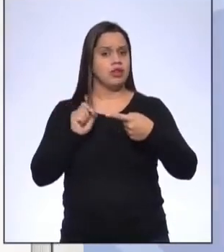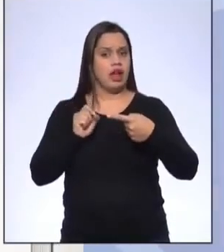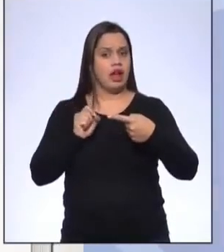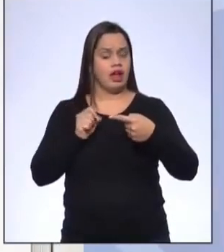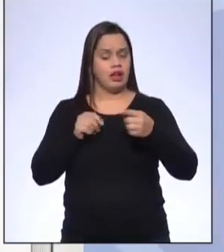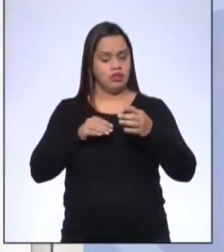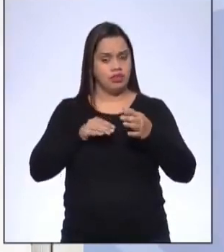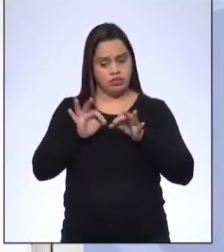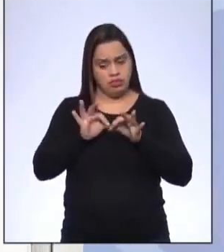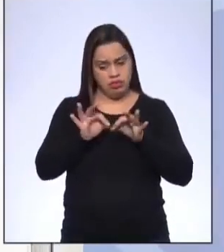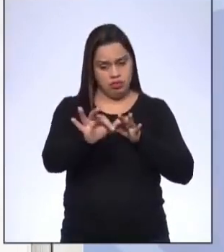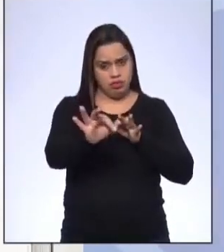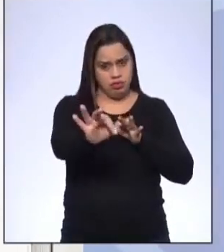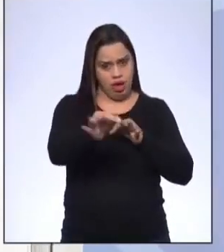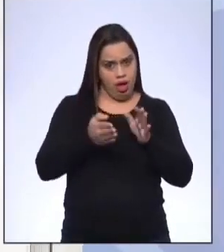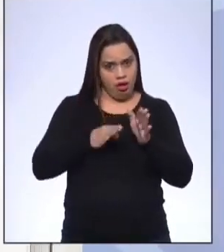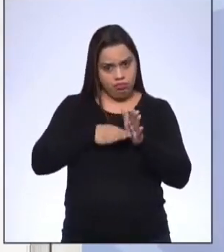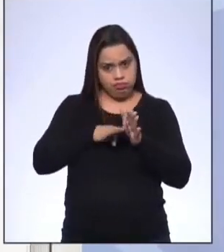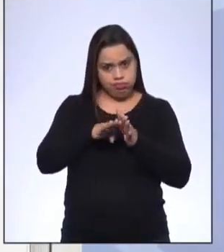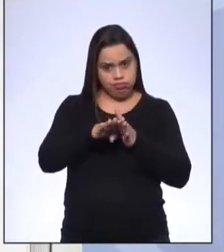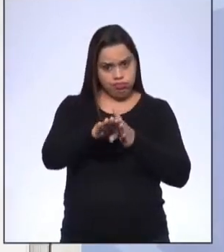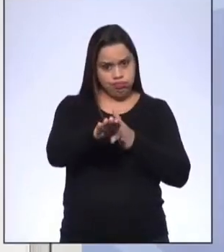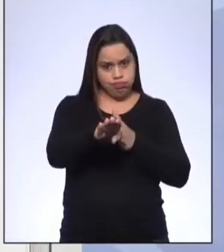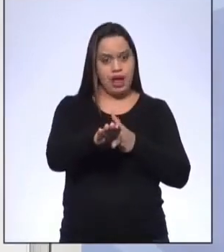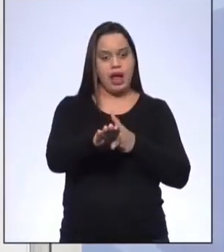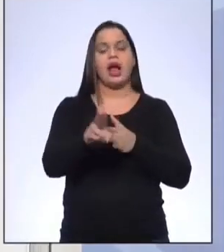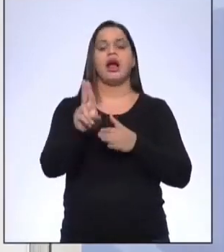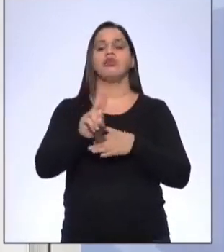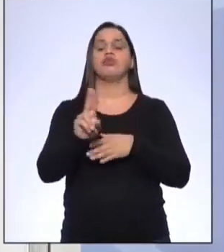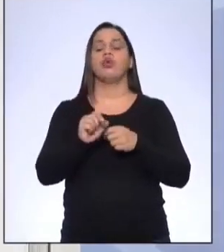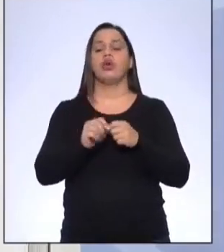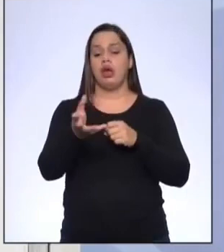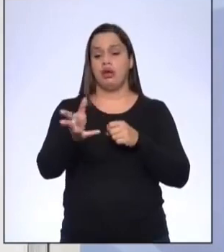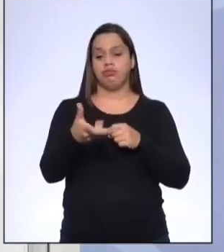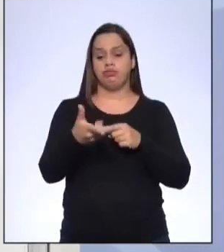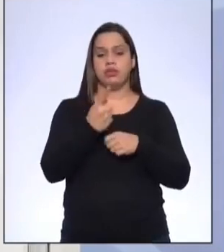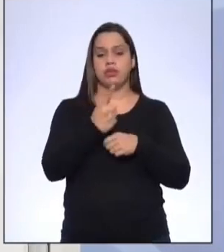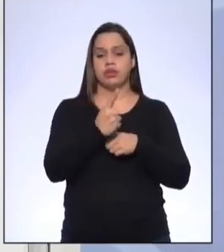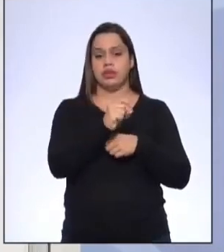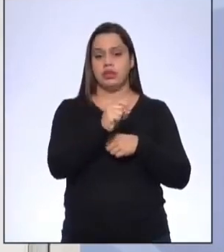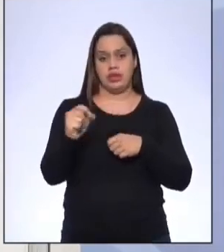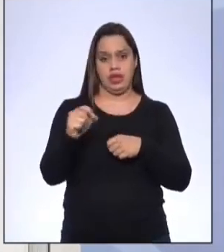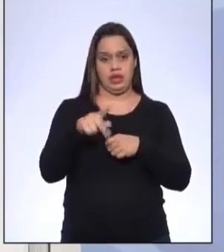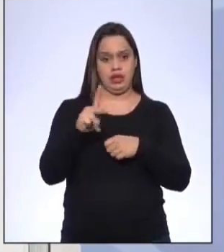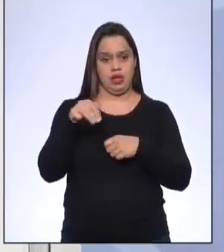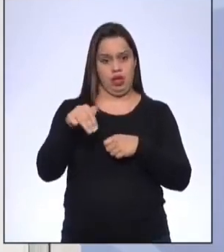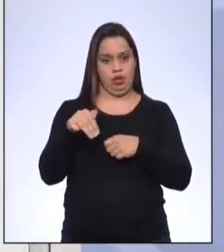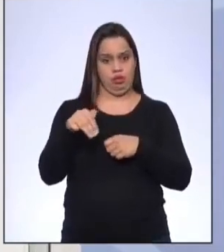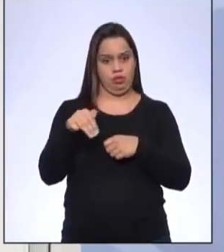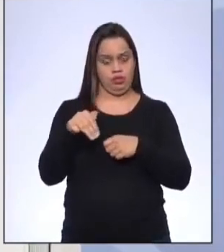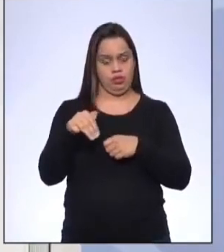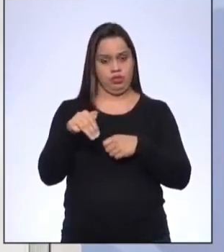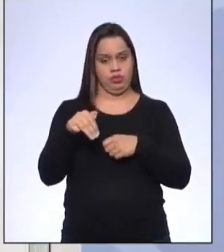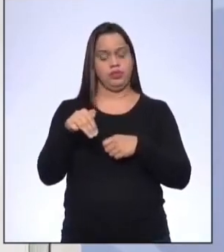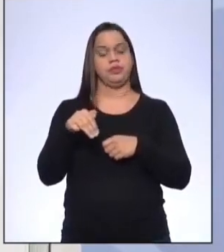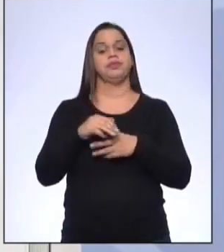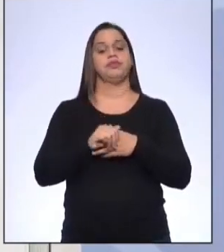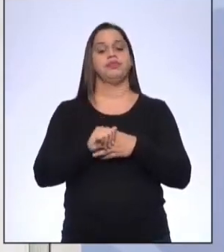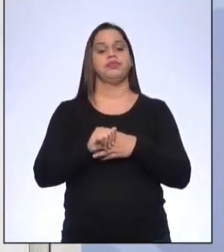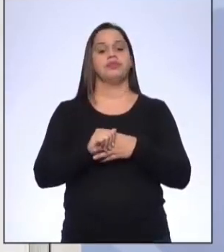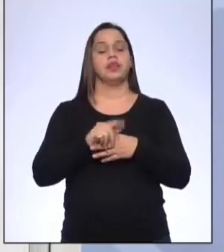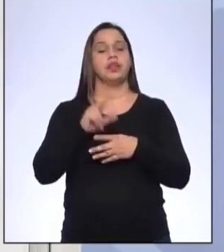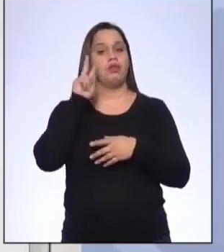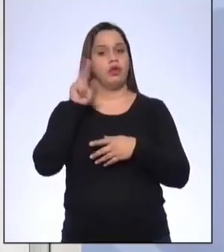percurso? 100 km por hora. 100 km por hora, ok? Então aqui a gente tem 200 dividido.